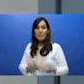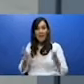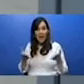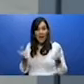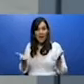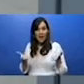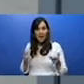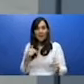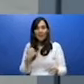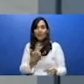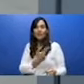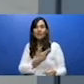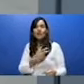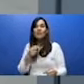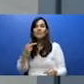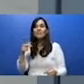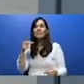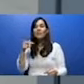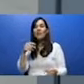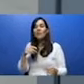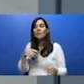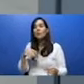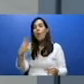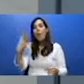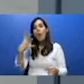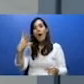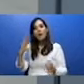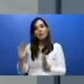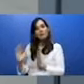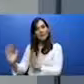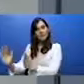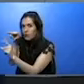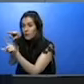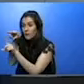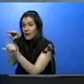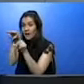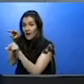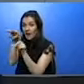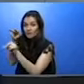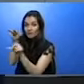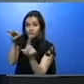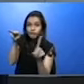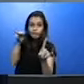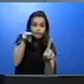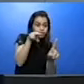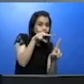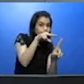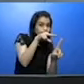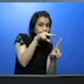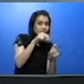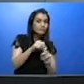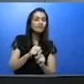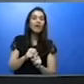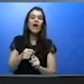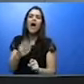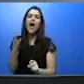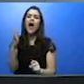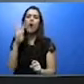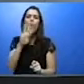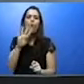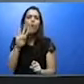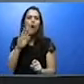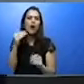Agora, nós vamos para a quarta parte do texto. A quarta parte do texto,